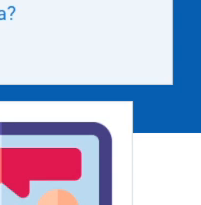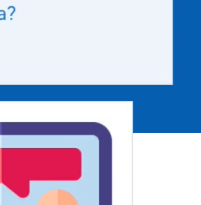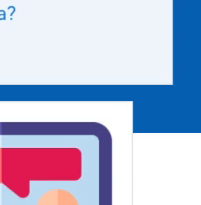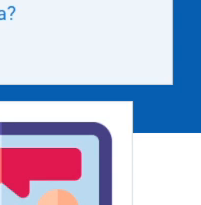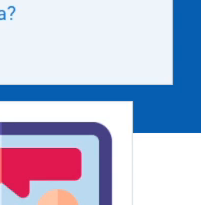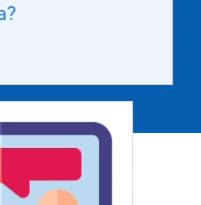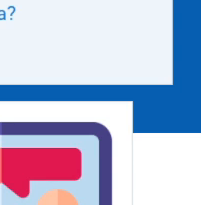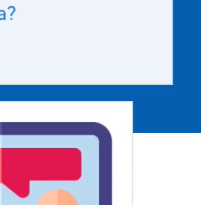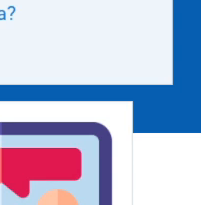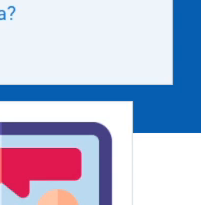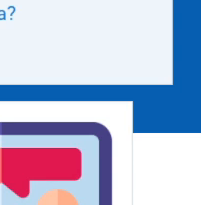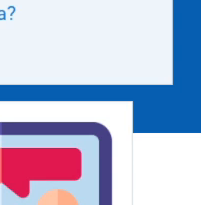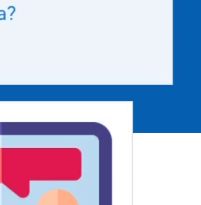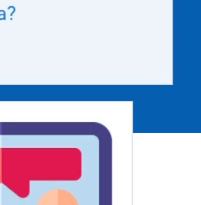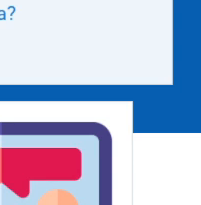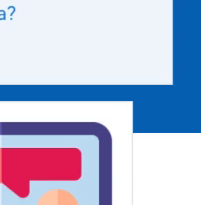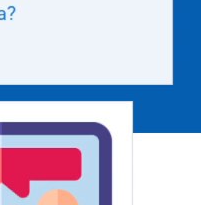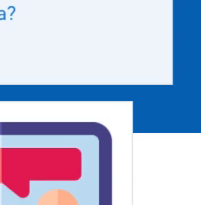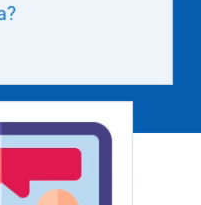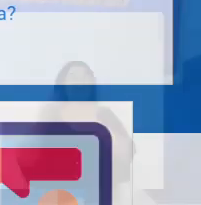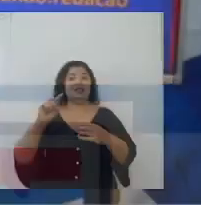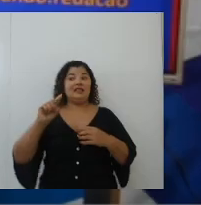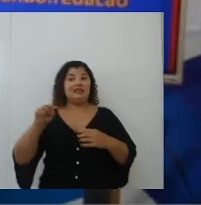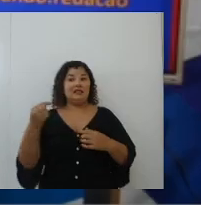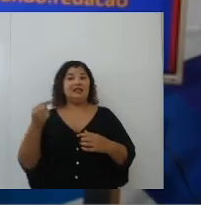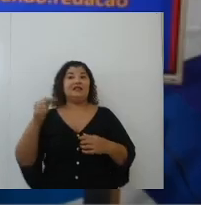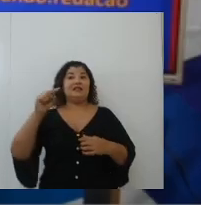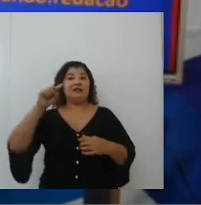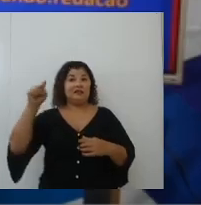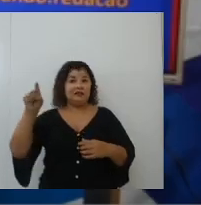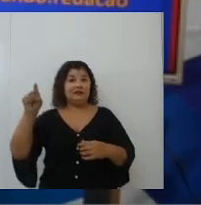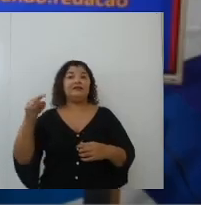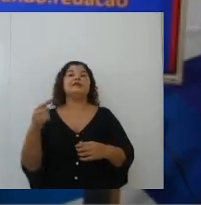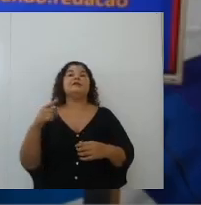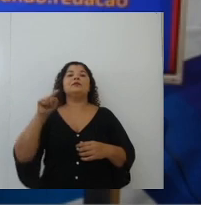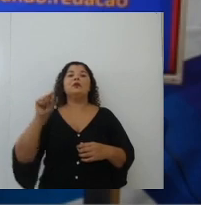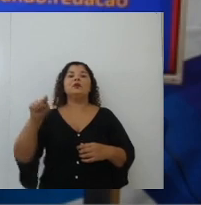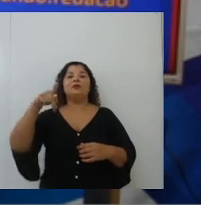Porque não tem nem o tio, nem o Cedilha, tá?